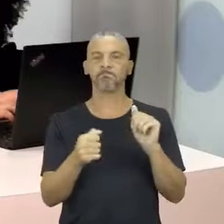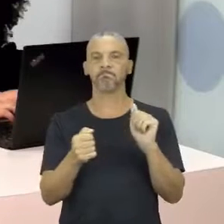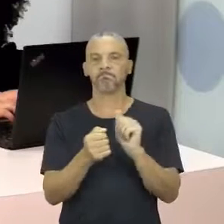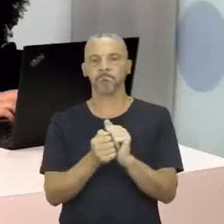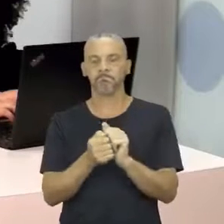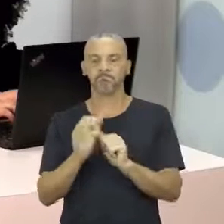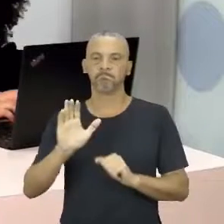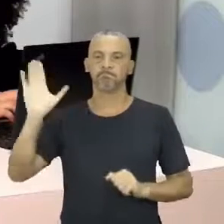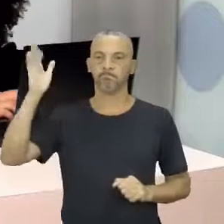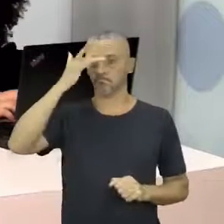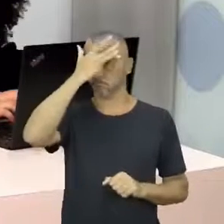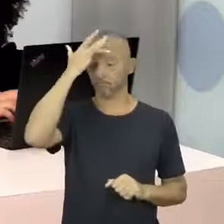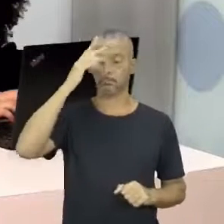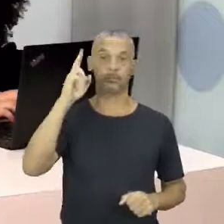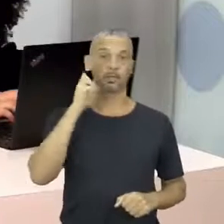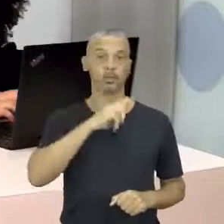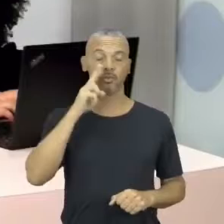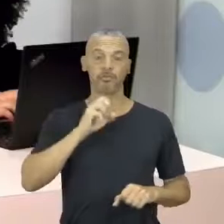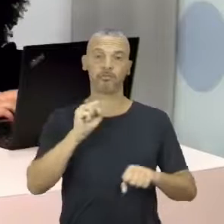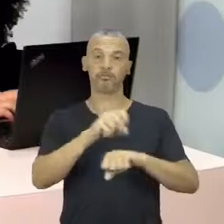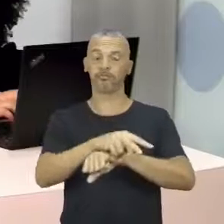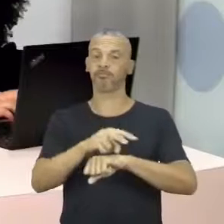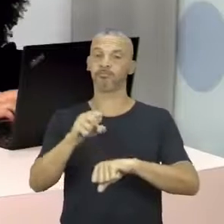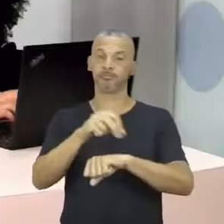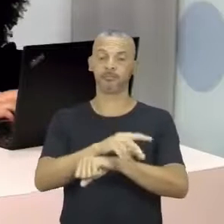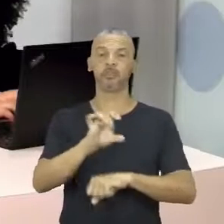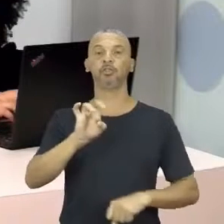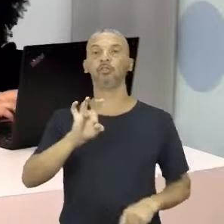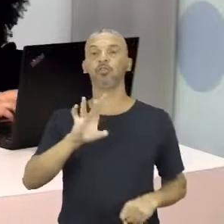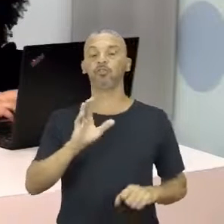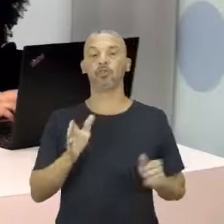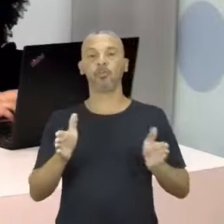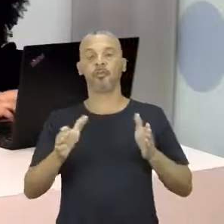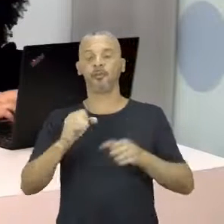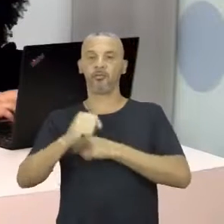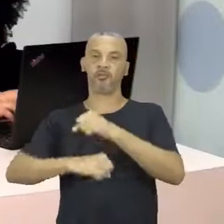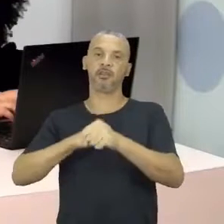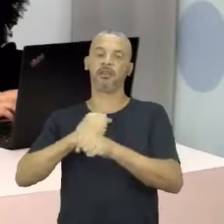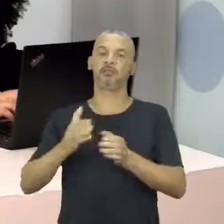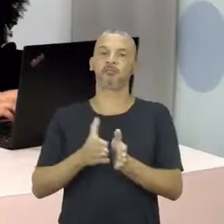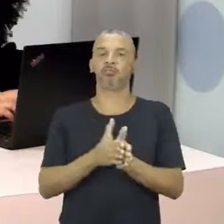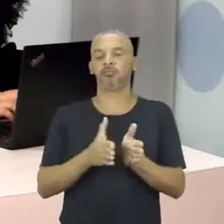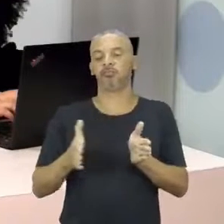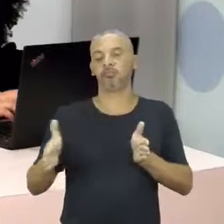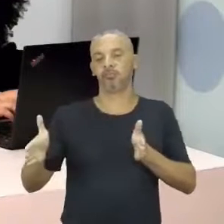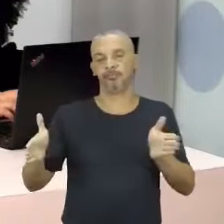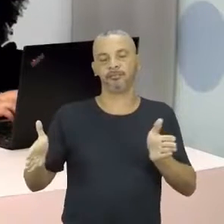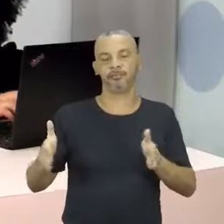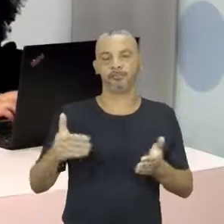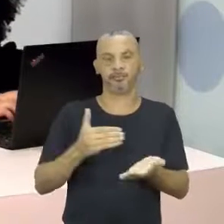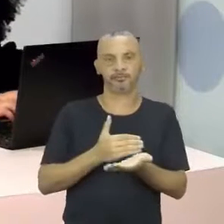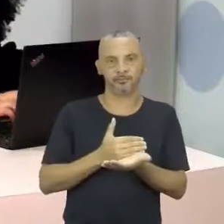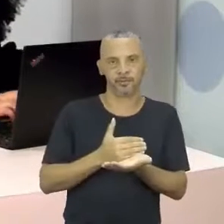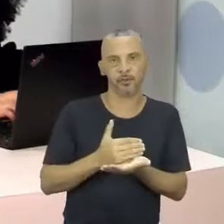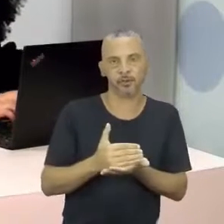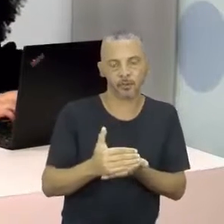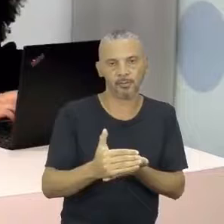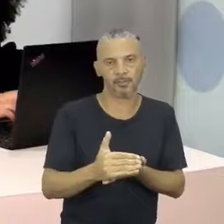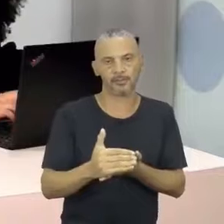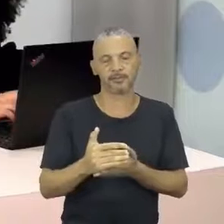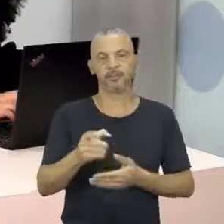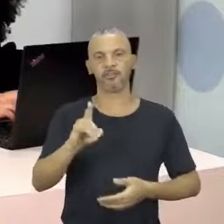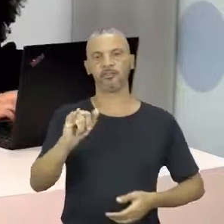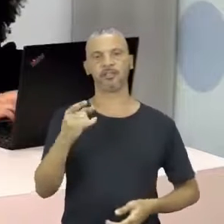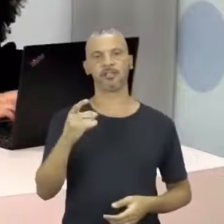candidato emergencial. Mas esse procedimento ele só vai ocorrer durante o ano, né? Então é só após o início do ano letivo, que está ali para o